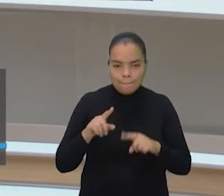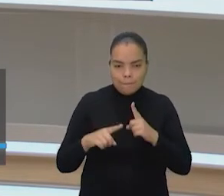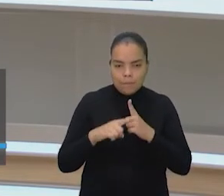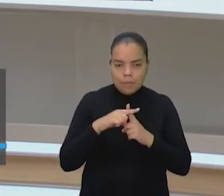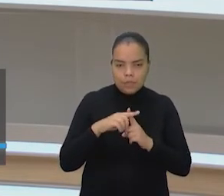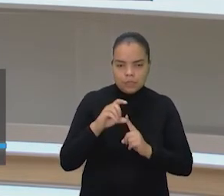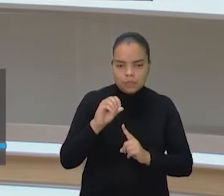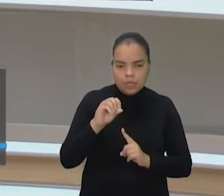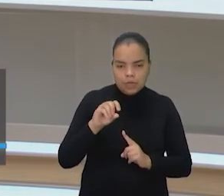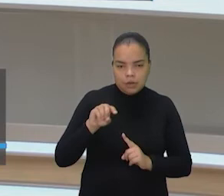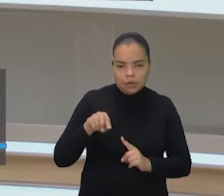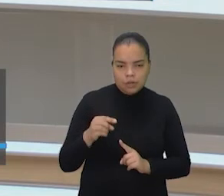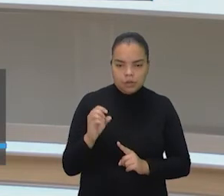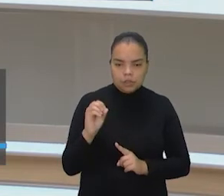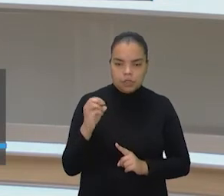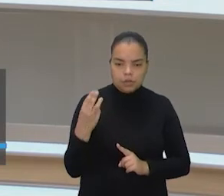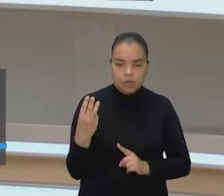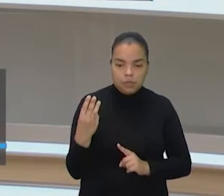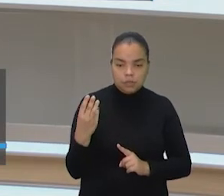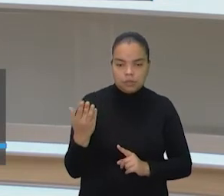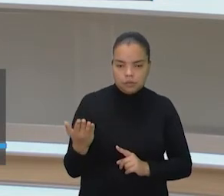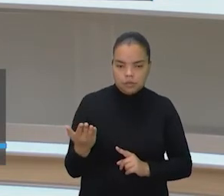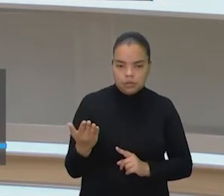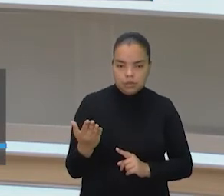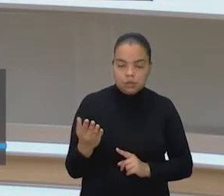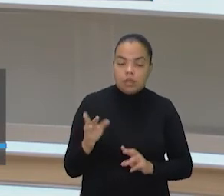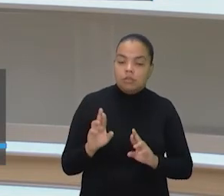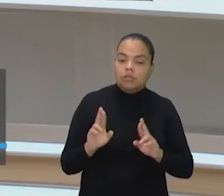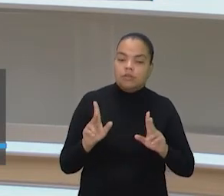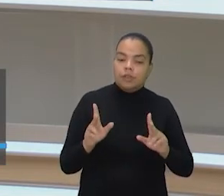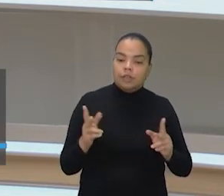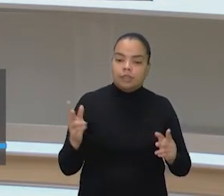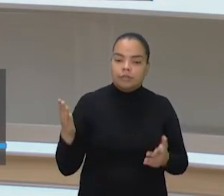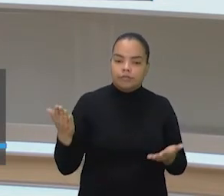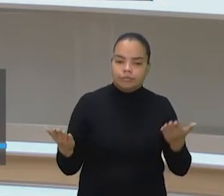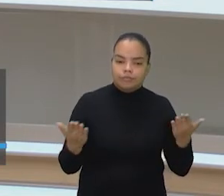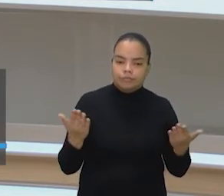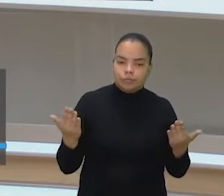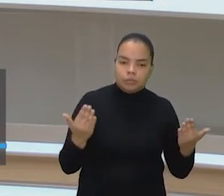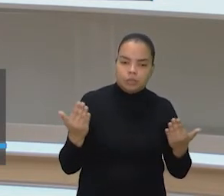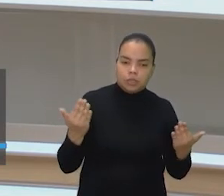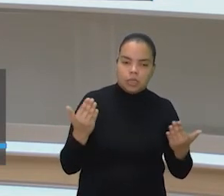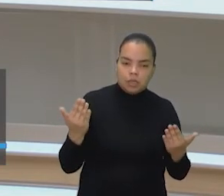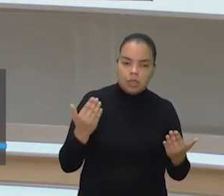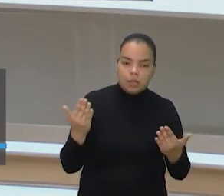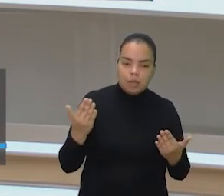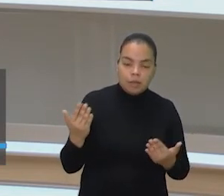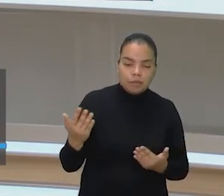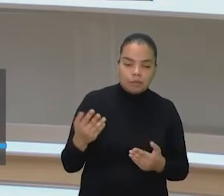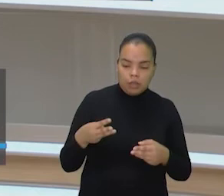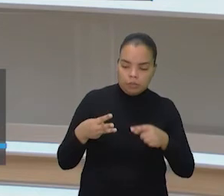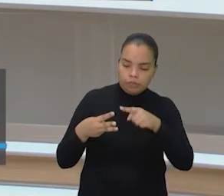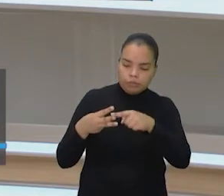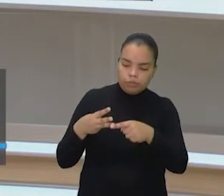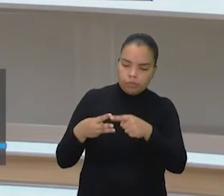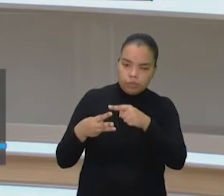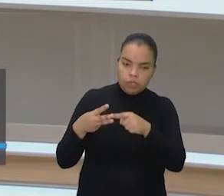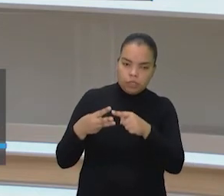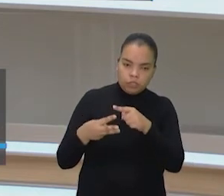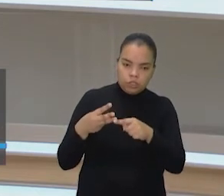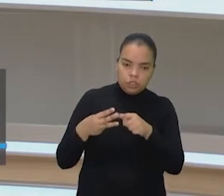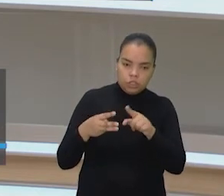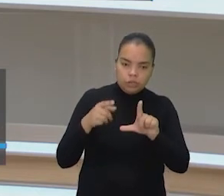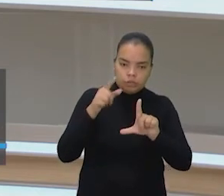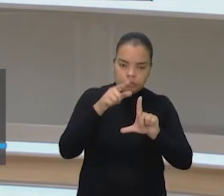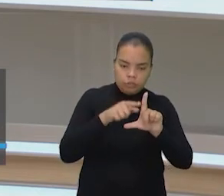caso, né? 1,03. Então, a diferença entre os dois é que os dois anteriores, a gente tinha um gráfico decrescente, a gente